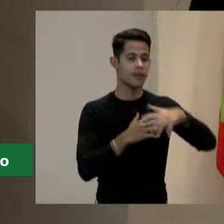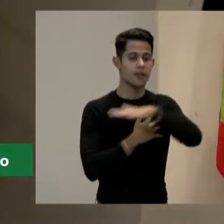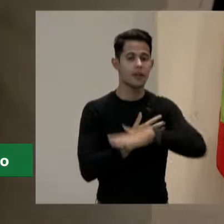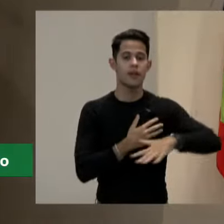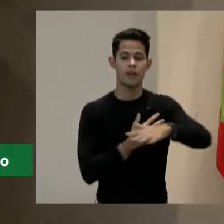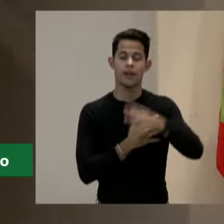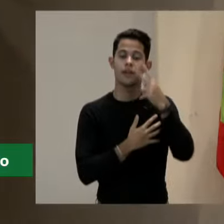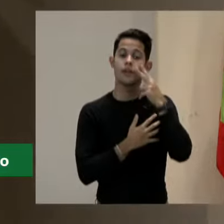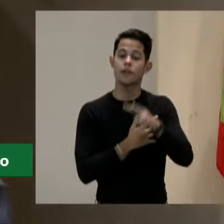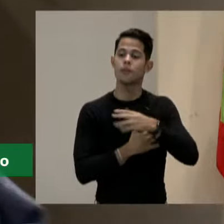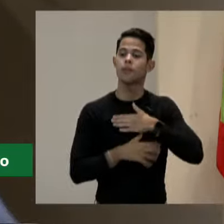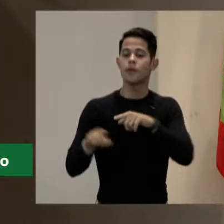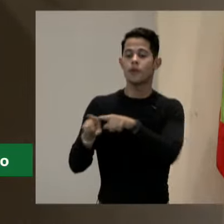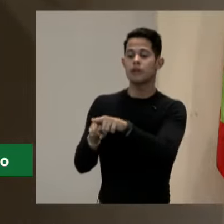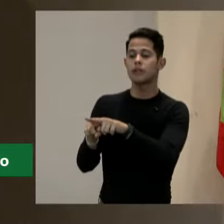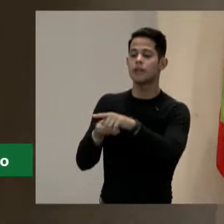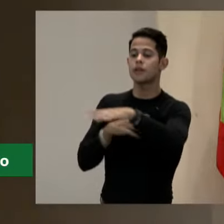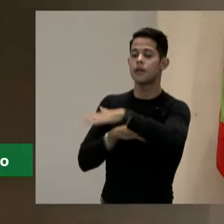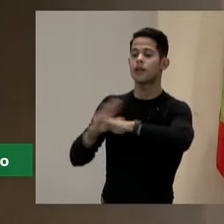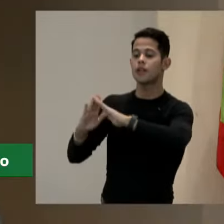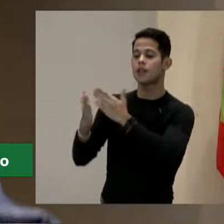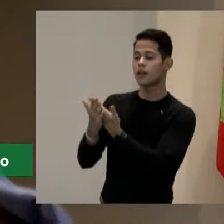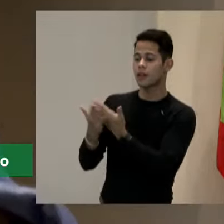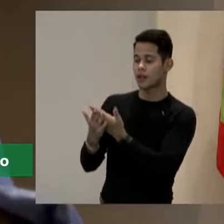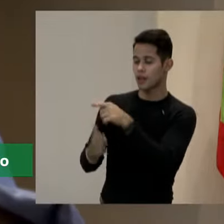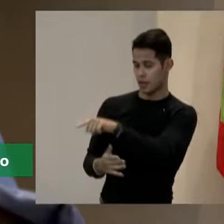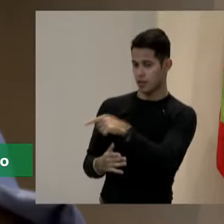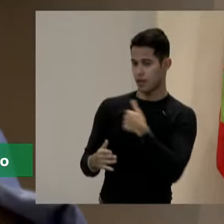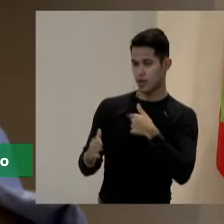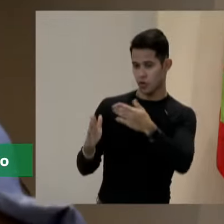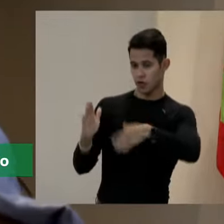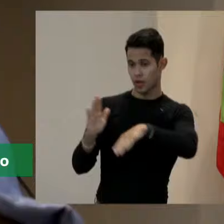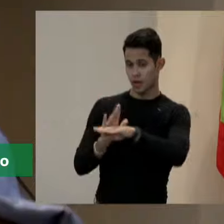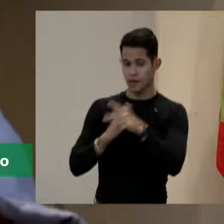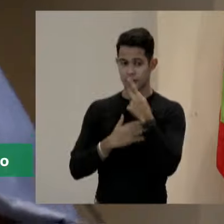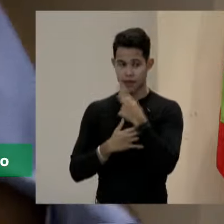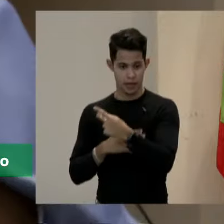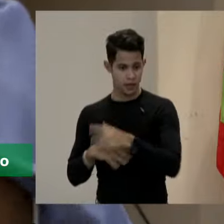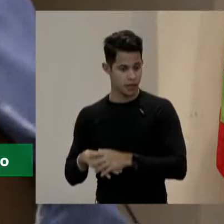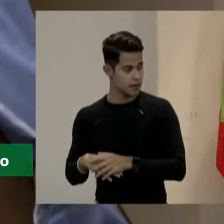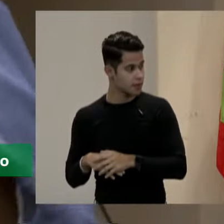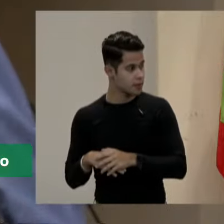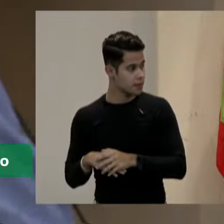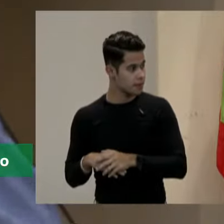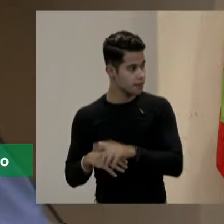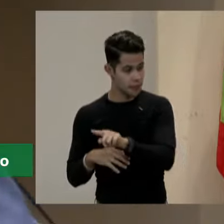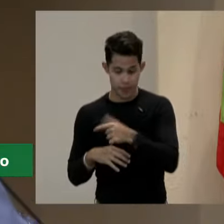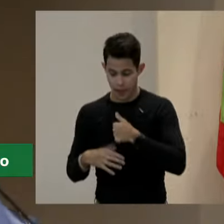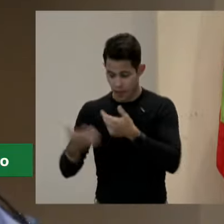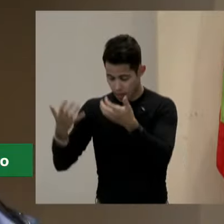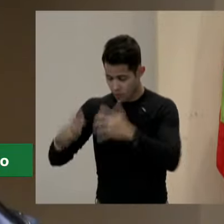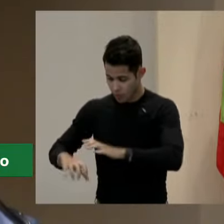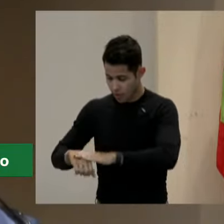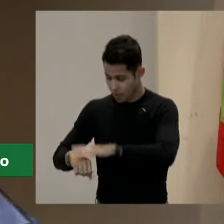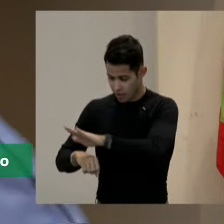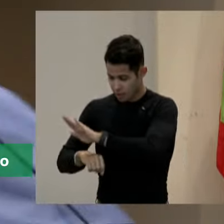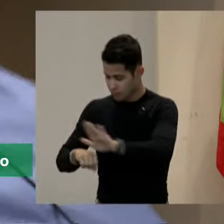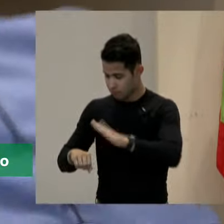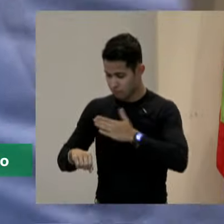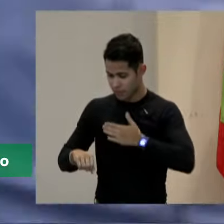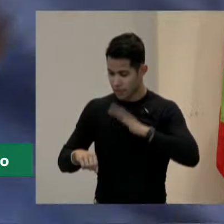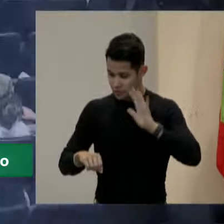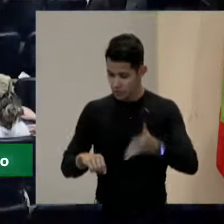e eu estudando, e eu chegava perto deles. Me ensina eles. Ó, isso aqui é um S de Sebastião. E eu, tá bom. Ele, não, não, não quero mais. Isso aqui para mim é suficiente.